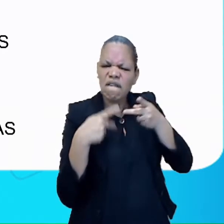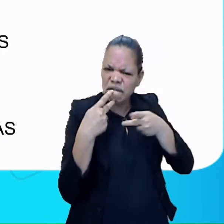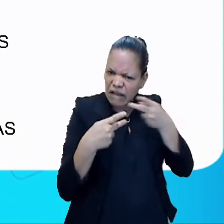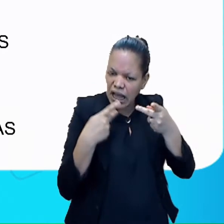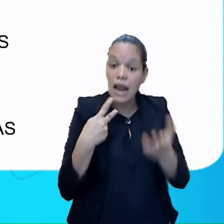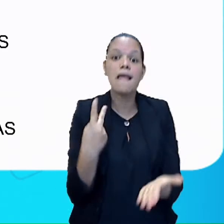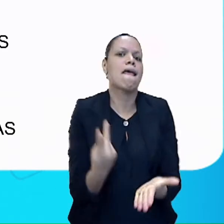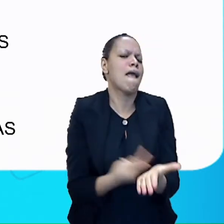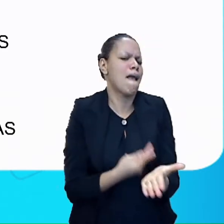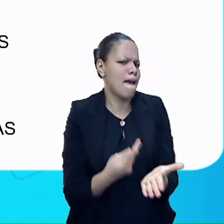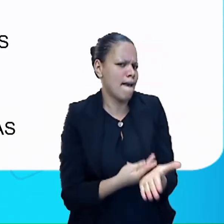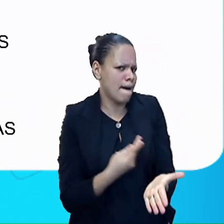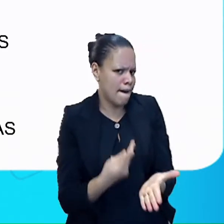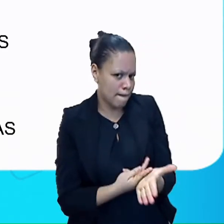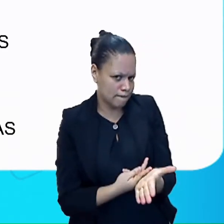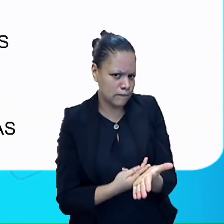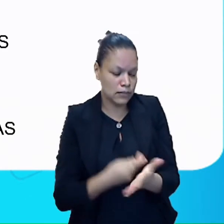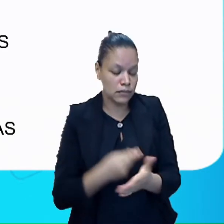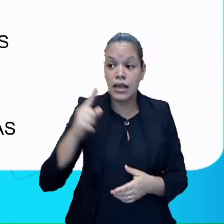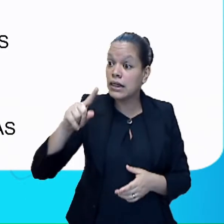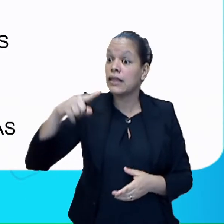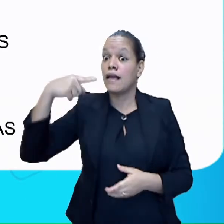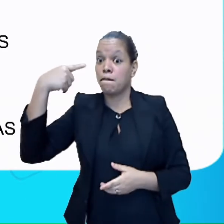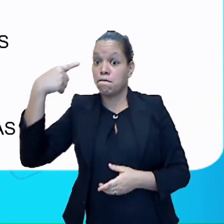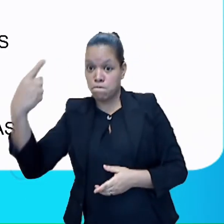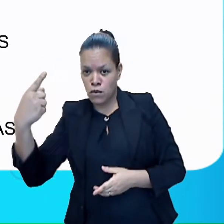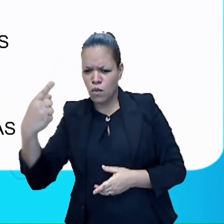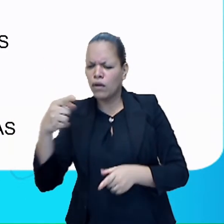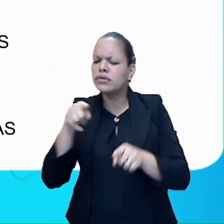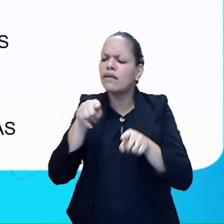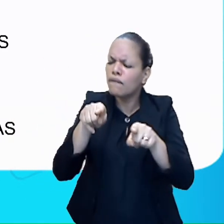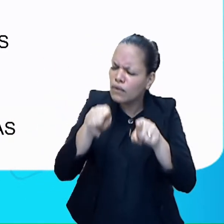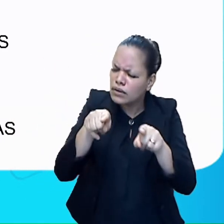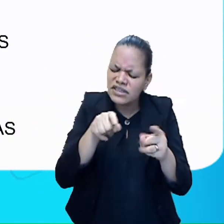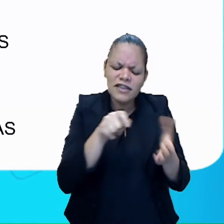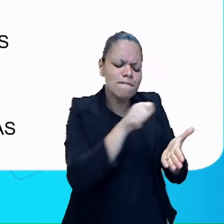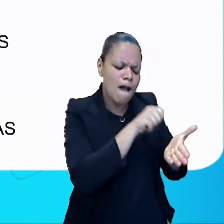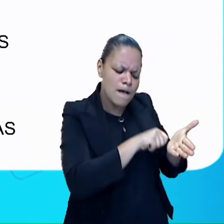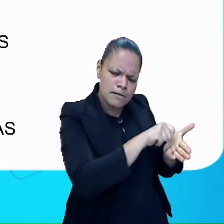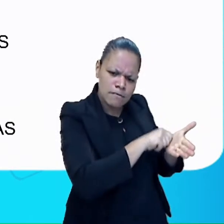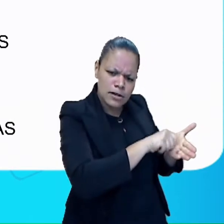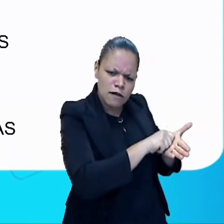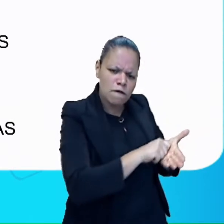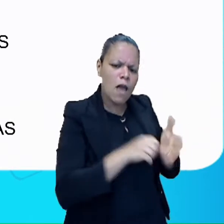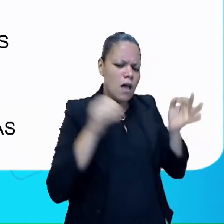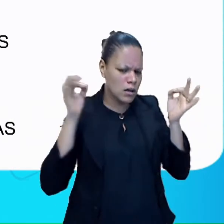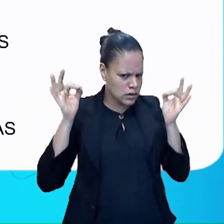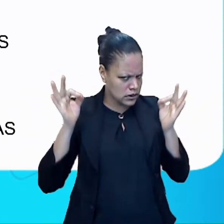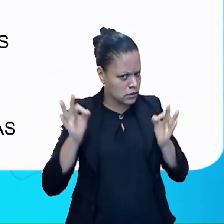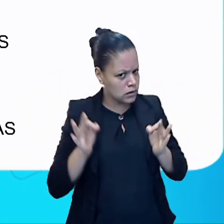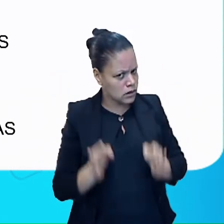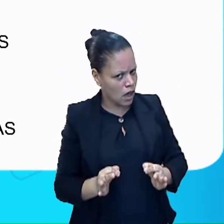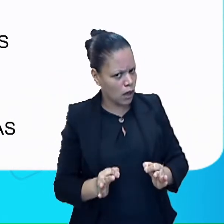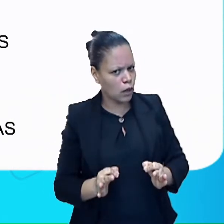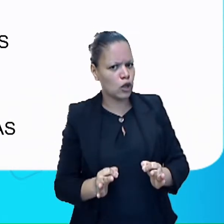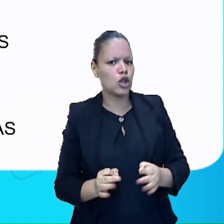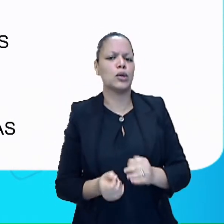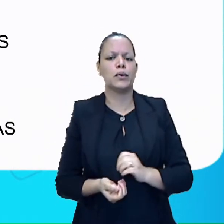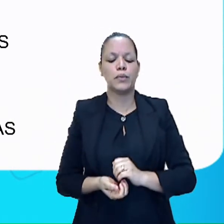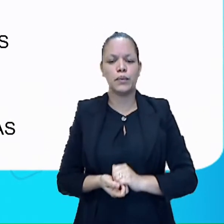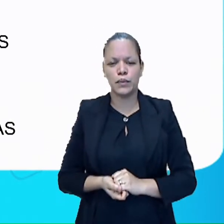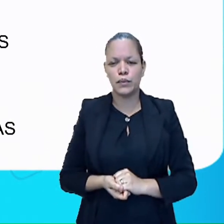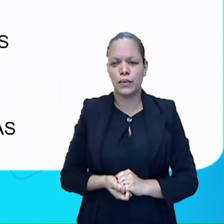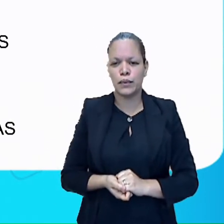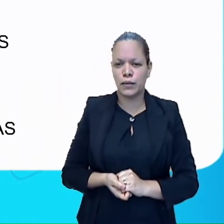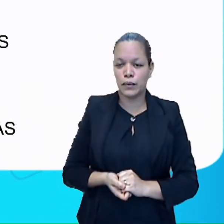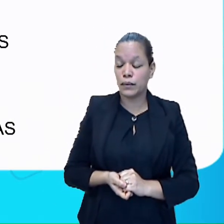na tirinha. Vamos ver como que ele fala? Ô pai, não conta mais história